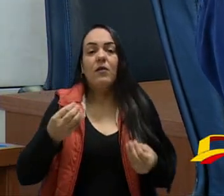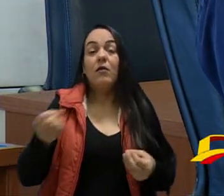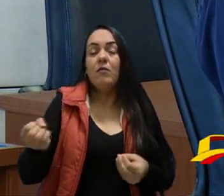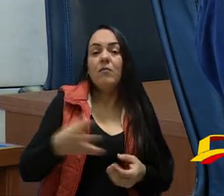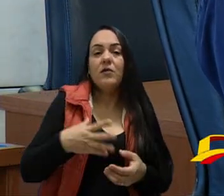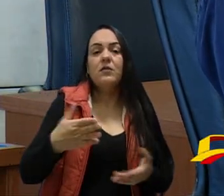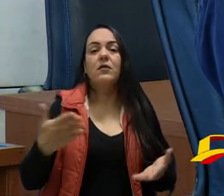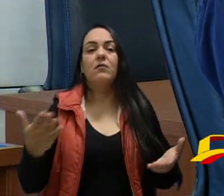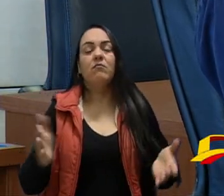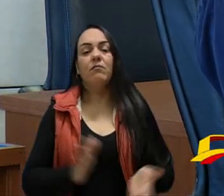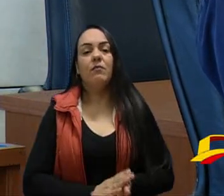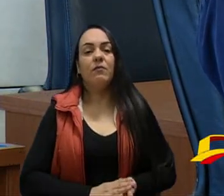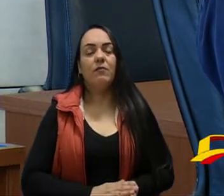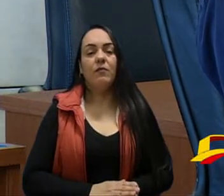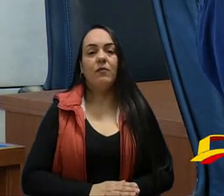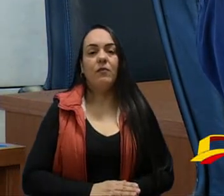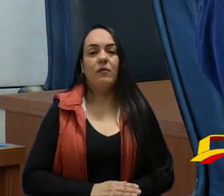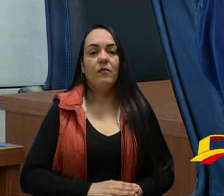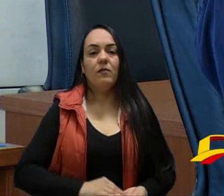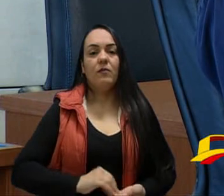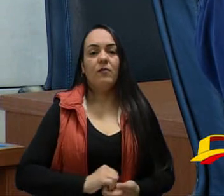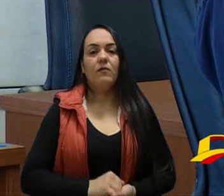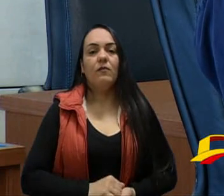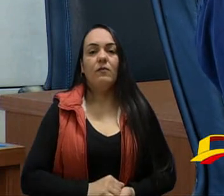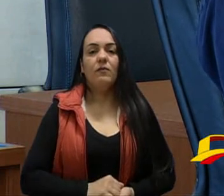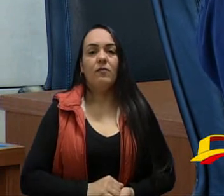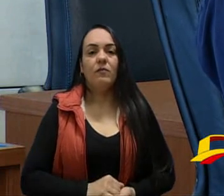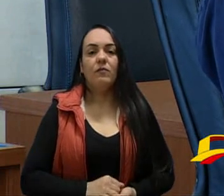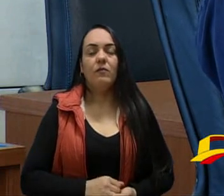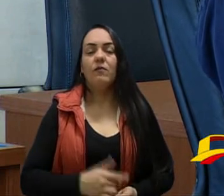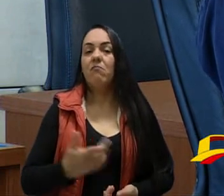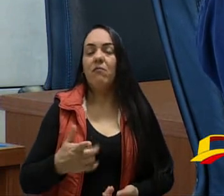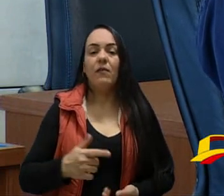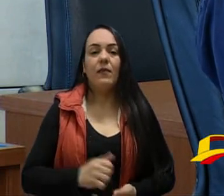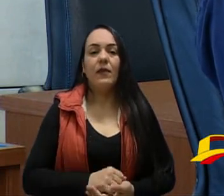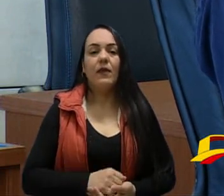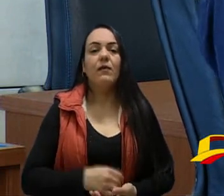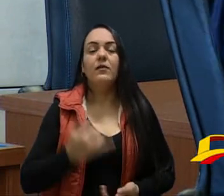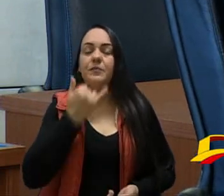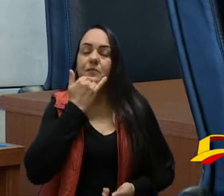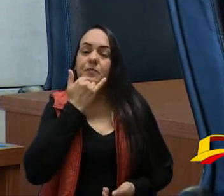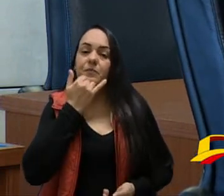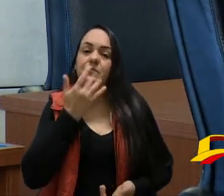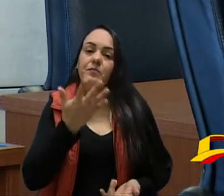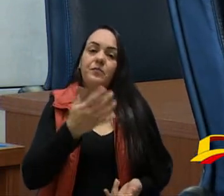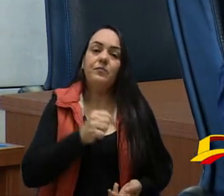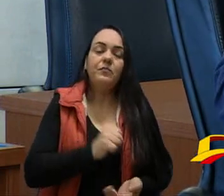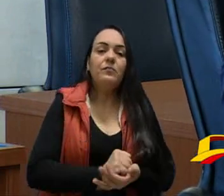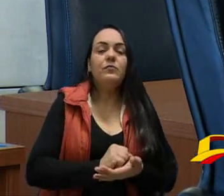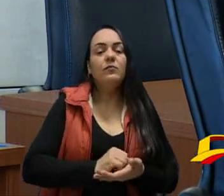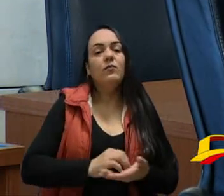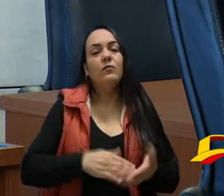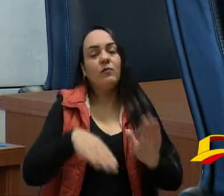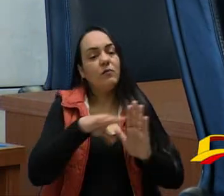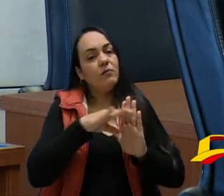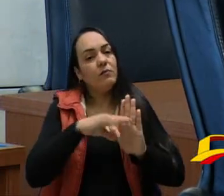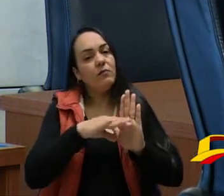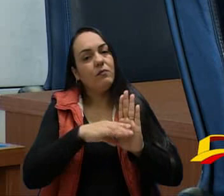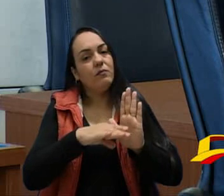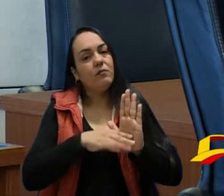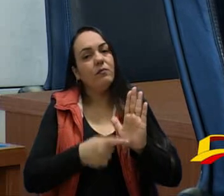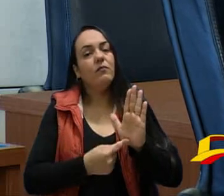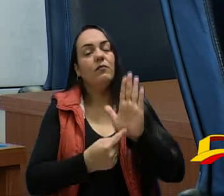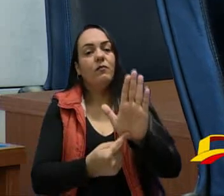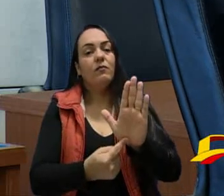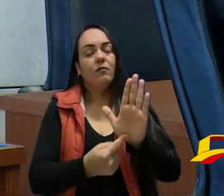recém-nascido oi o veneno vier desculpa aparece